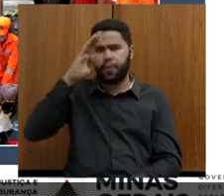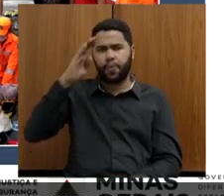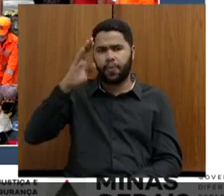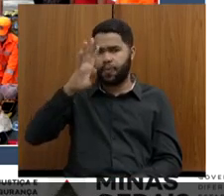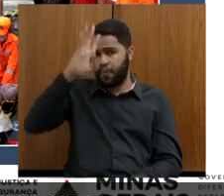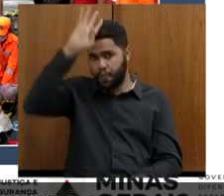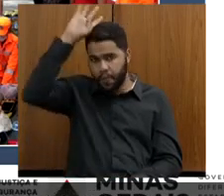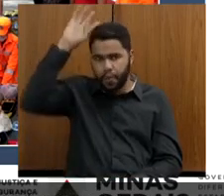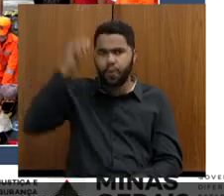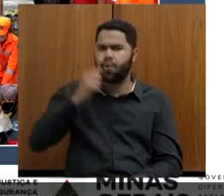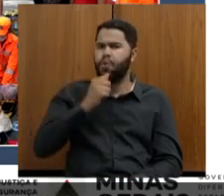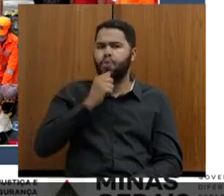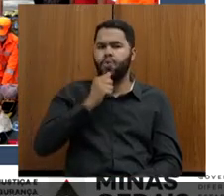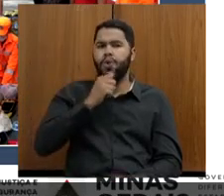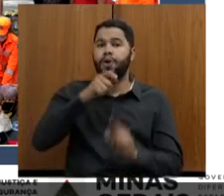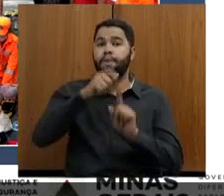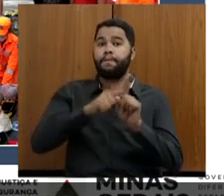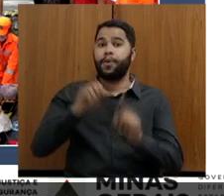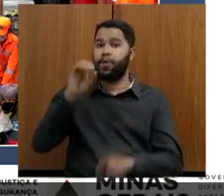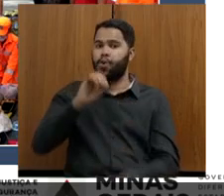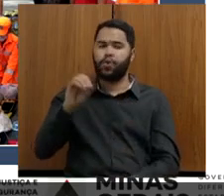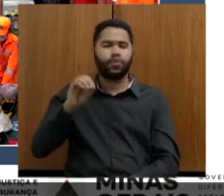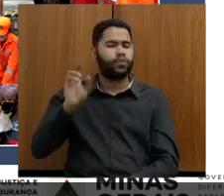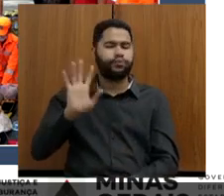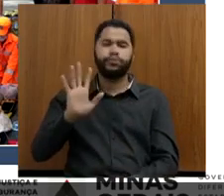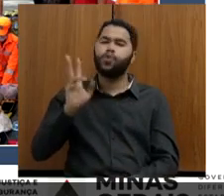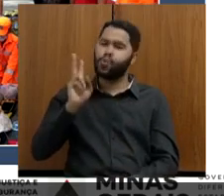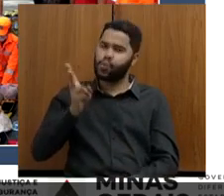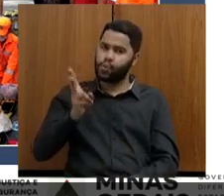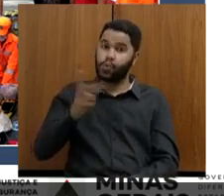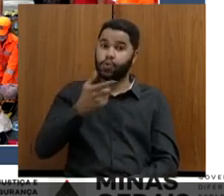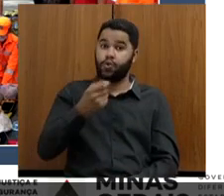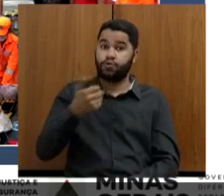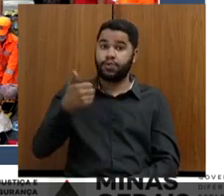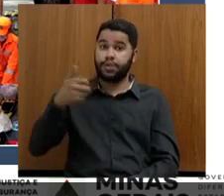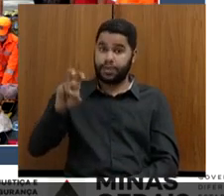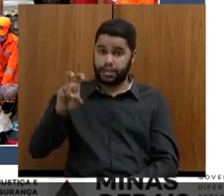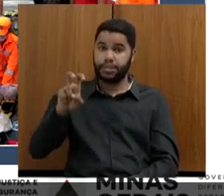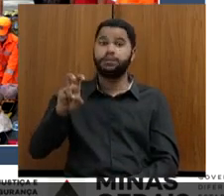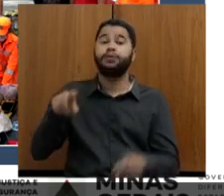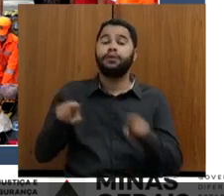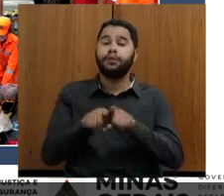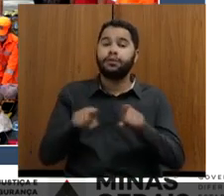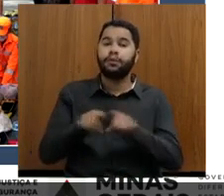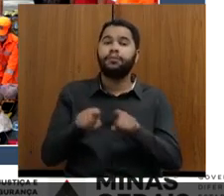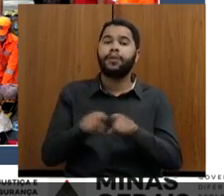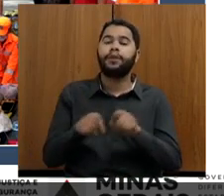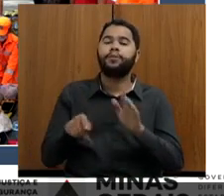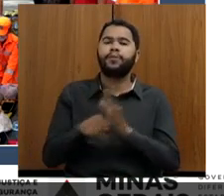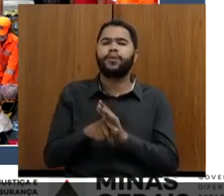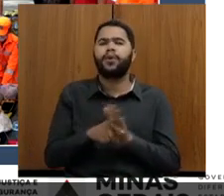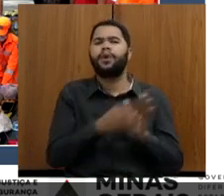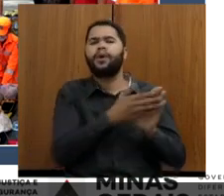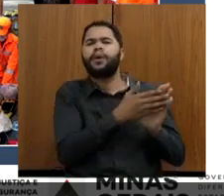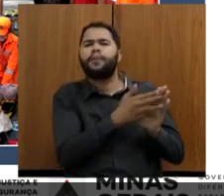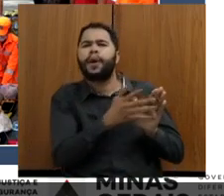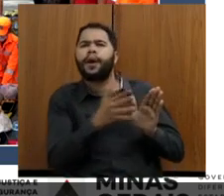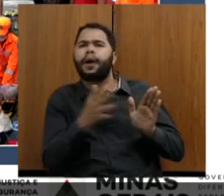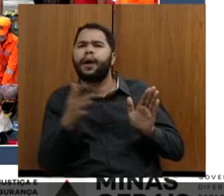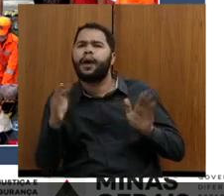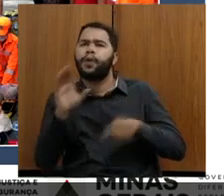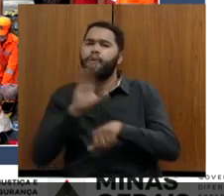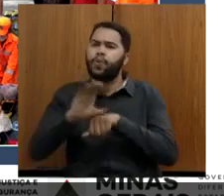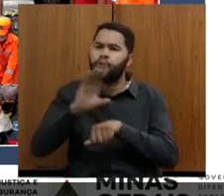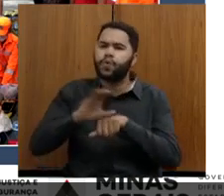tínhamos no mês de outubro de dois mil e quinze nós temos aí a execução de todas as disciplinas